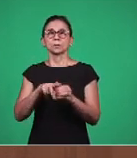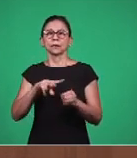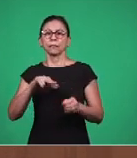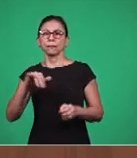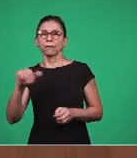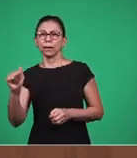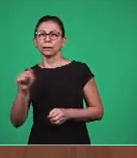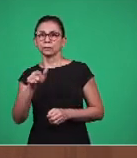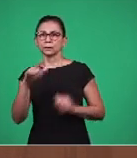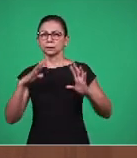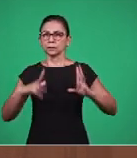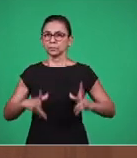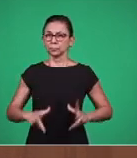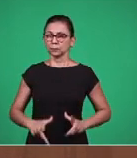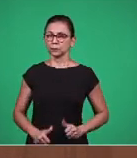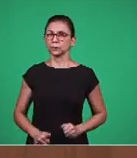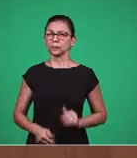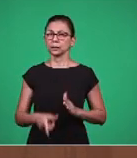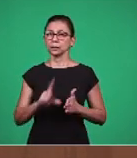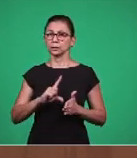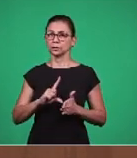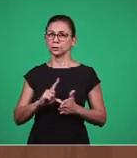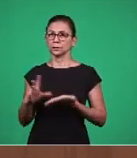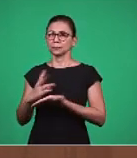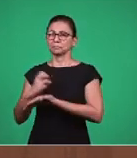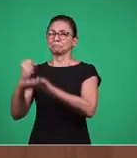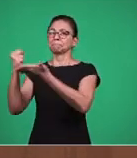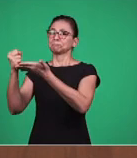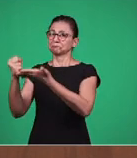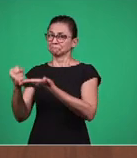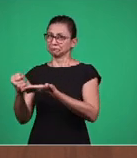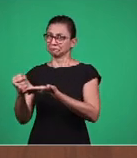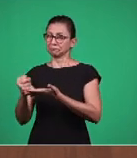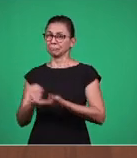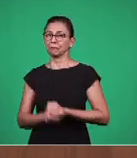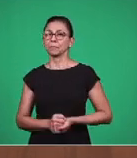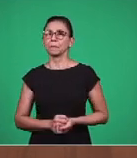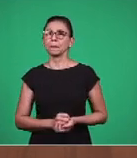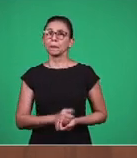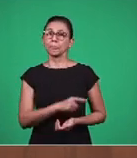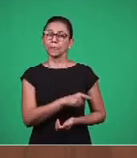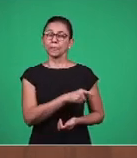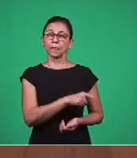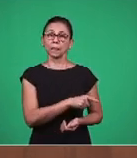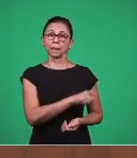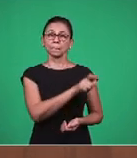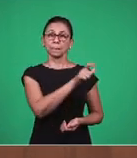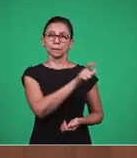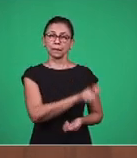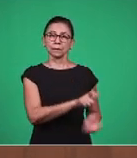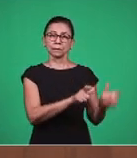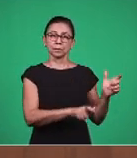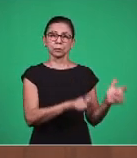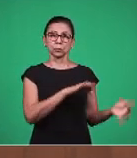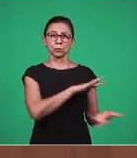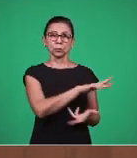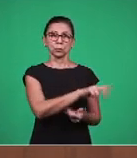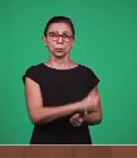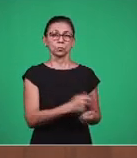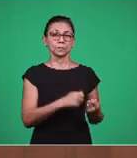O mundo que estiver com os ouvidos atentos para ouvir a voz do Espírito